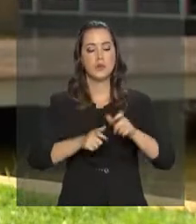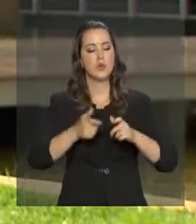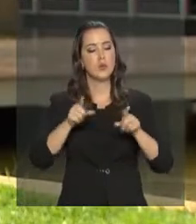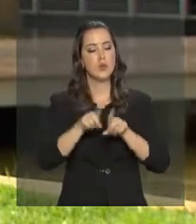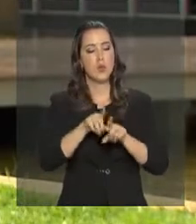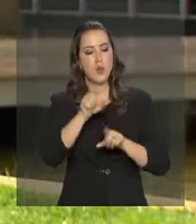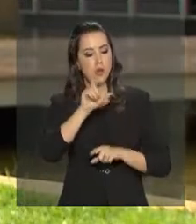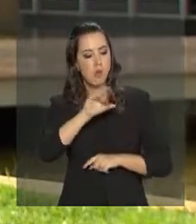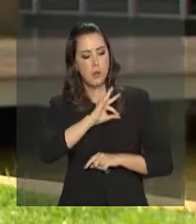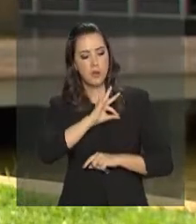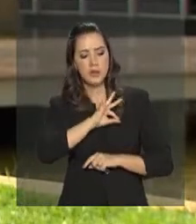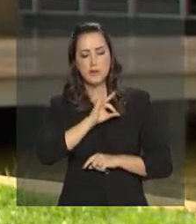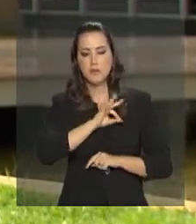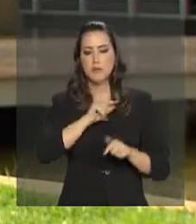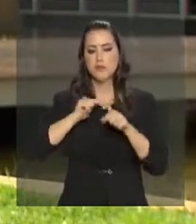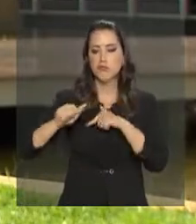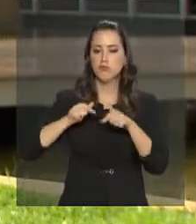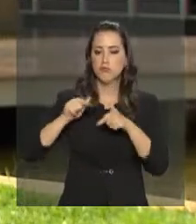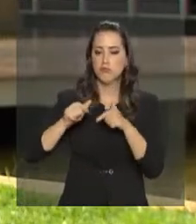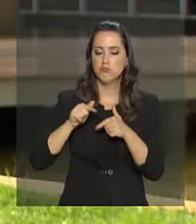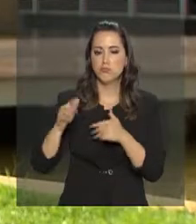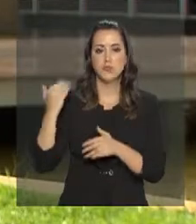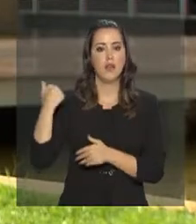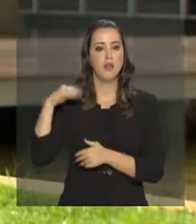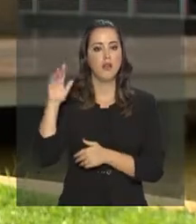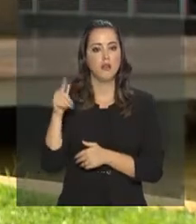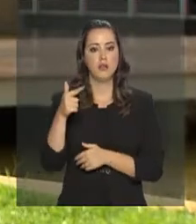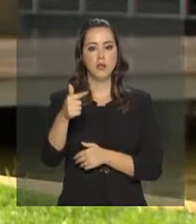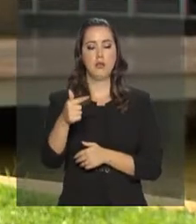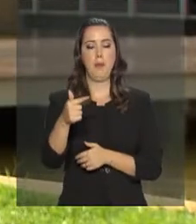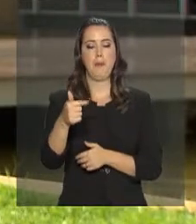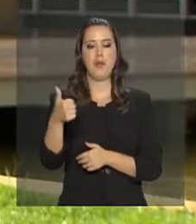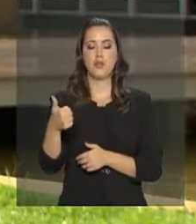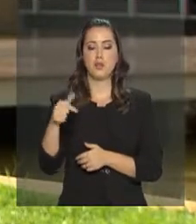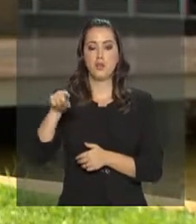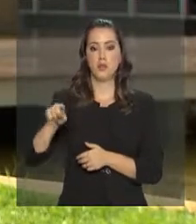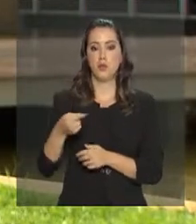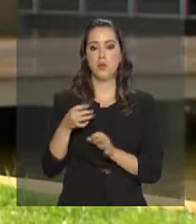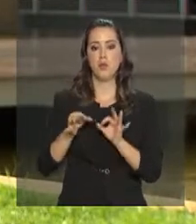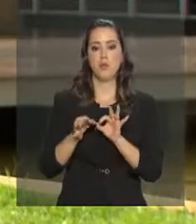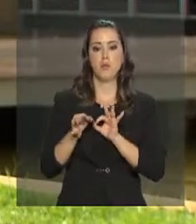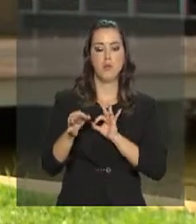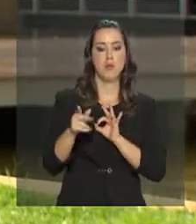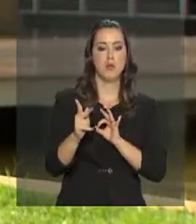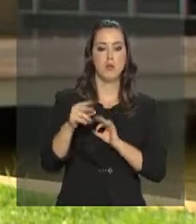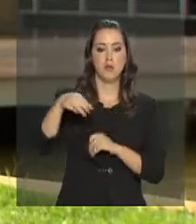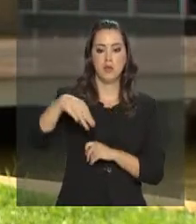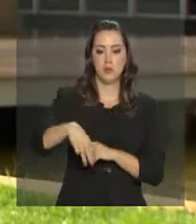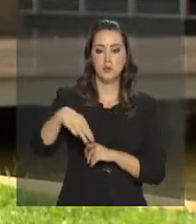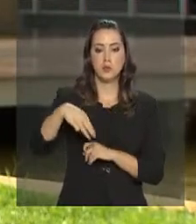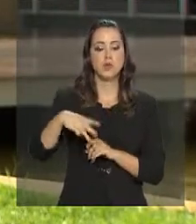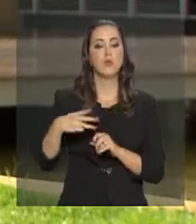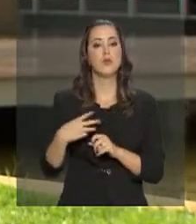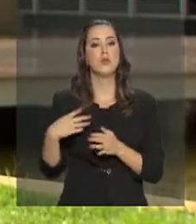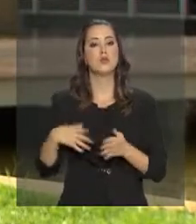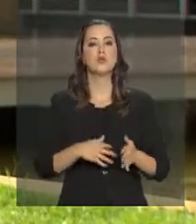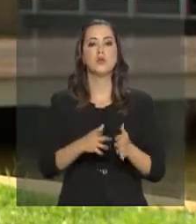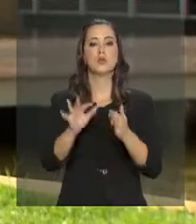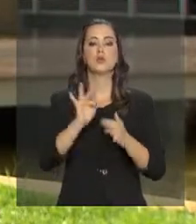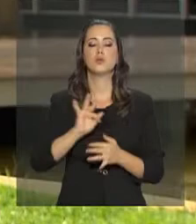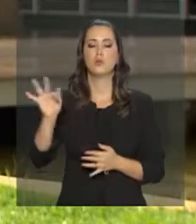9.987 policiais rodoviários atuando aí em mais de 71 mil quilômetros de rodovias federais.